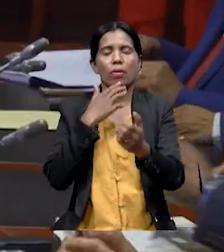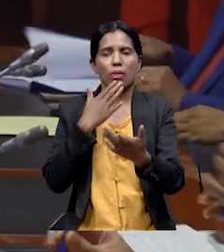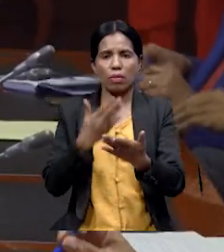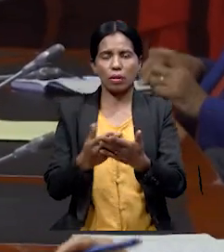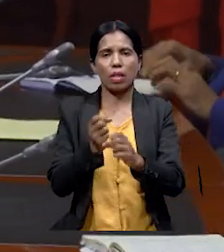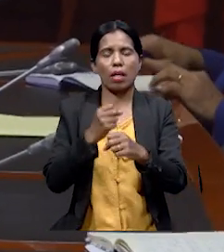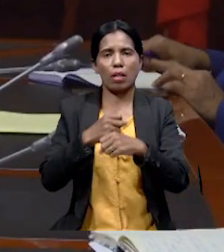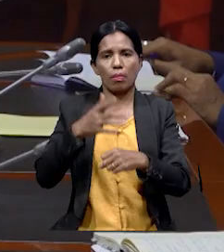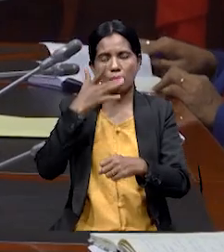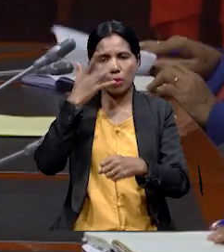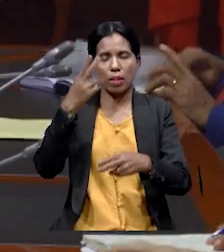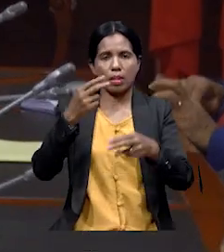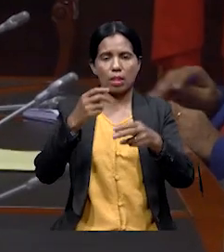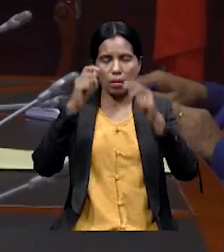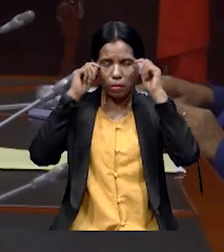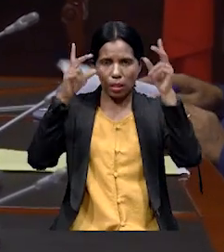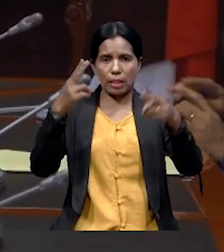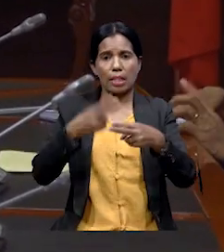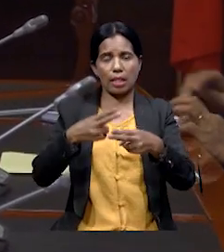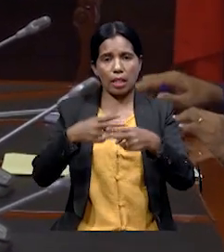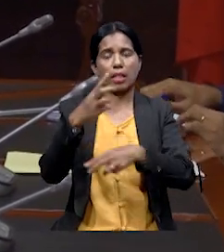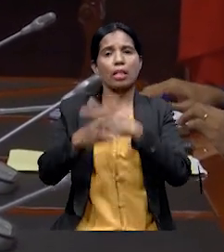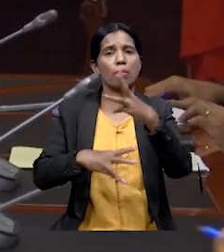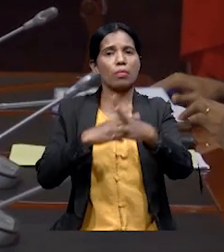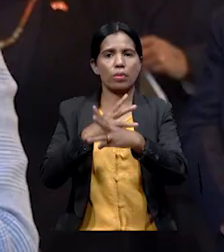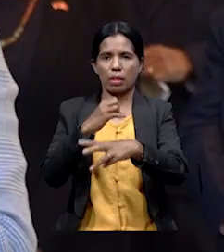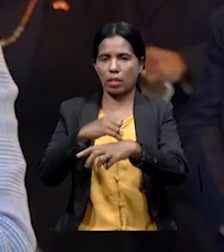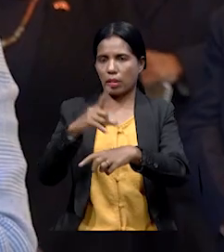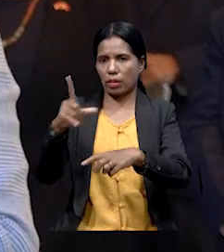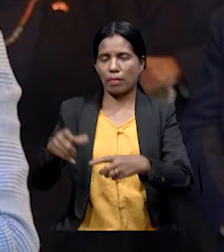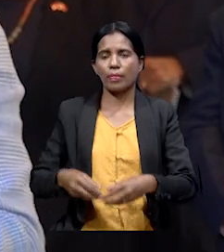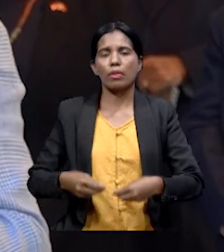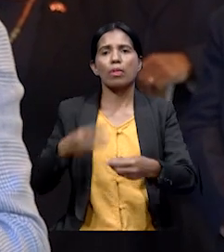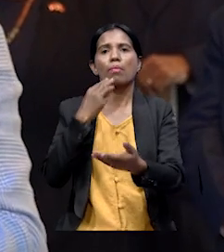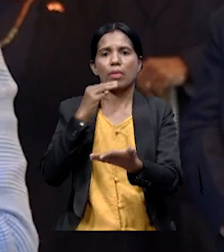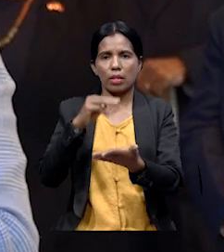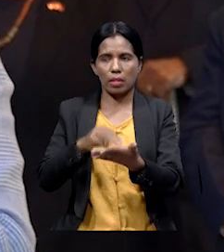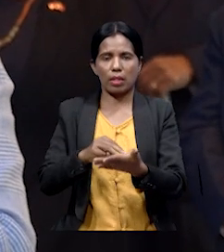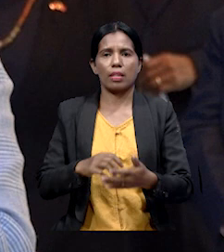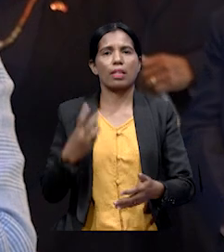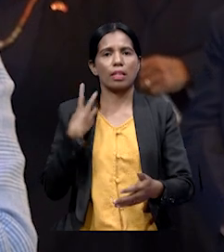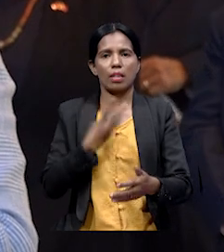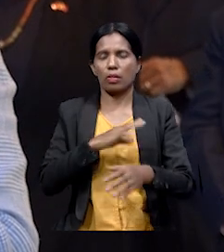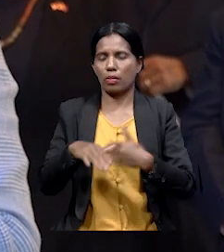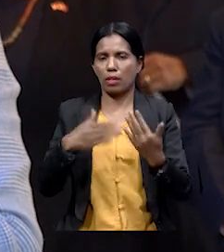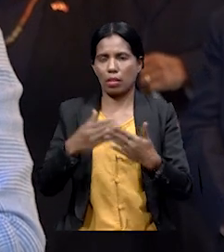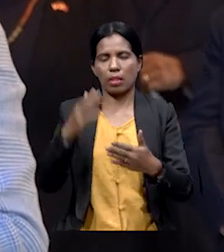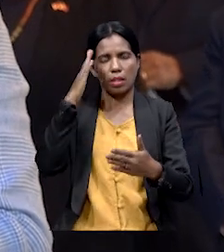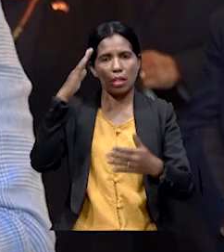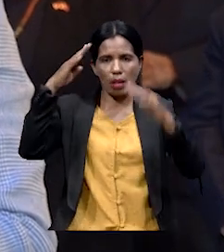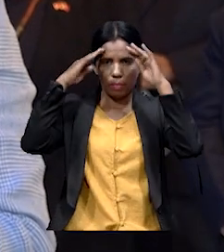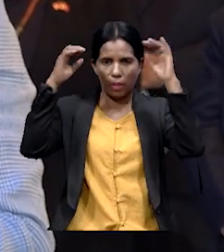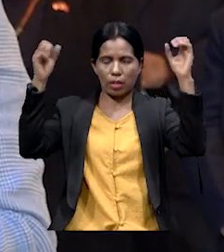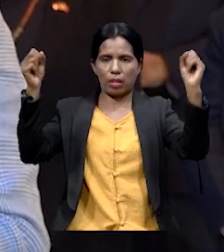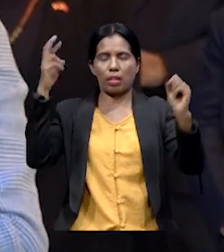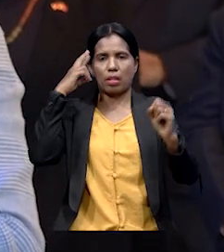in Timor Leste ni naran e a mundo internacional. Nimos foi mensagem selo, aceitou tatene, sua excelência, senhor presidente,